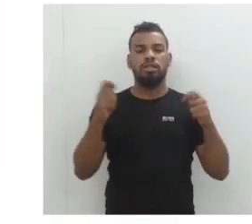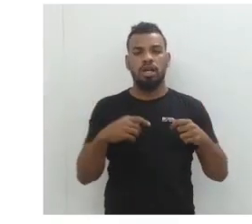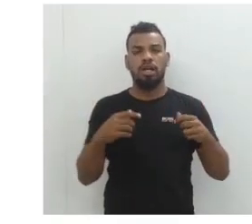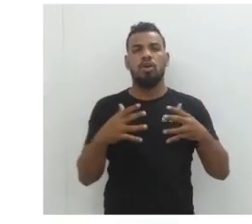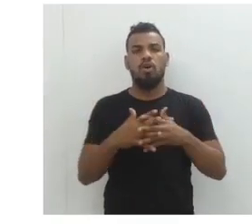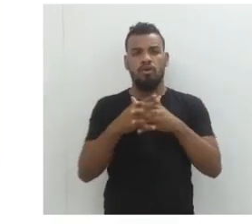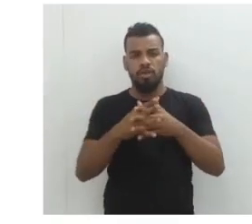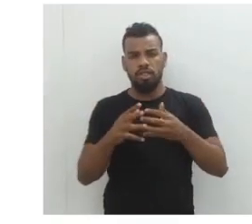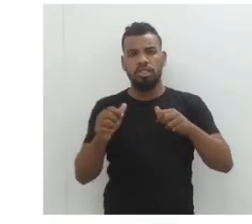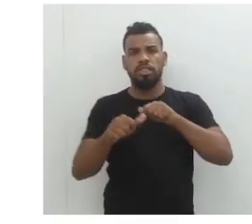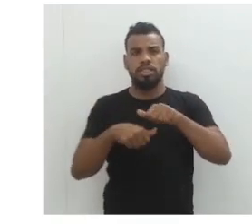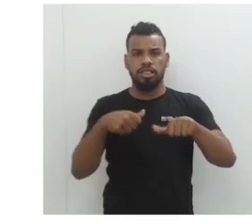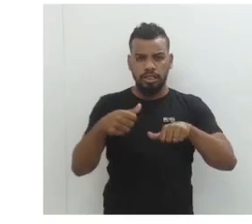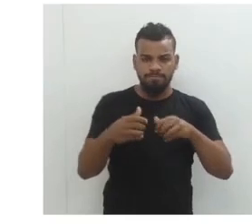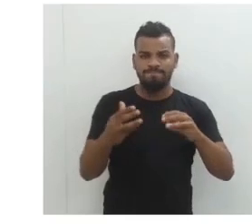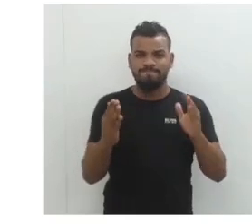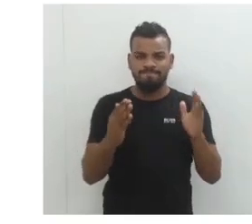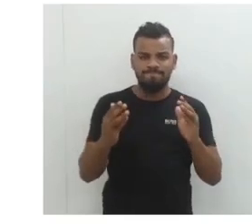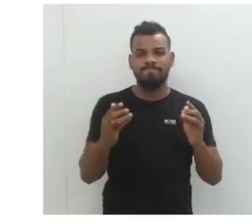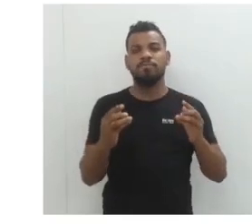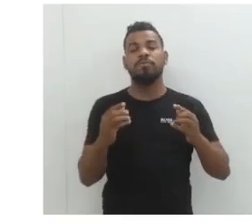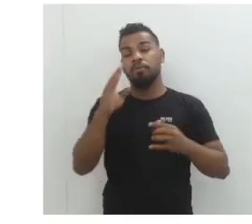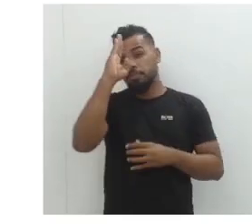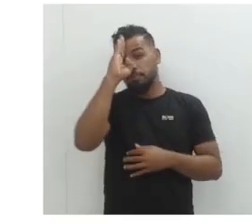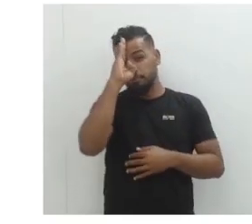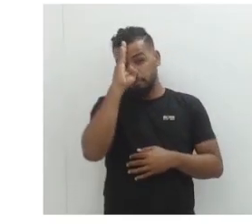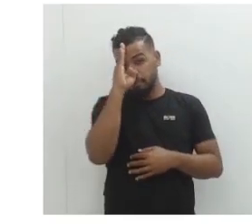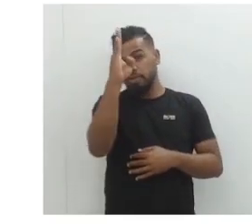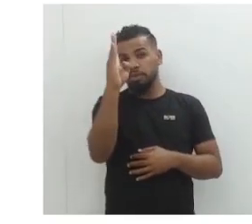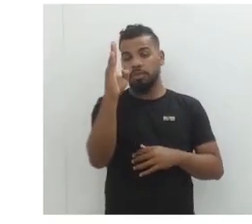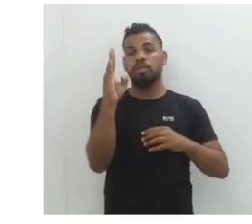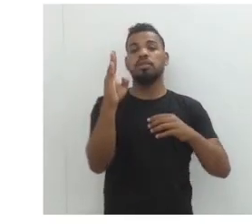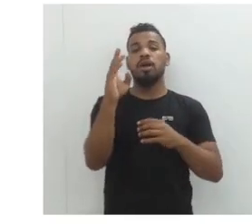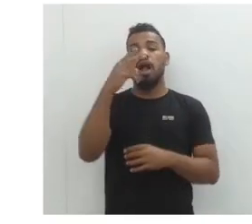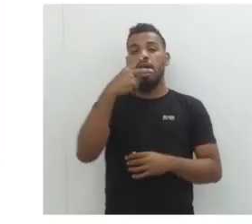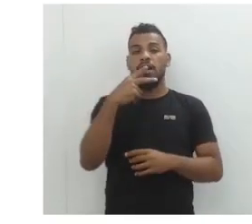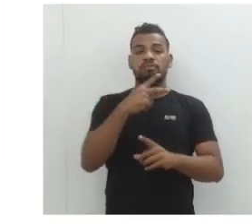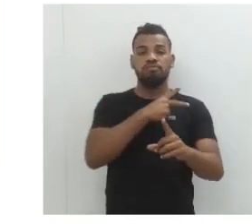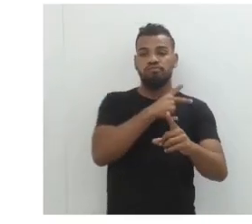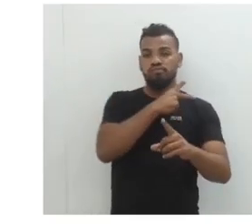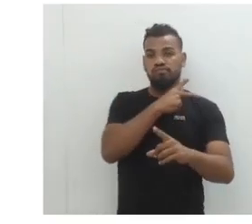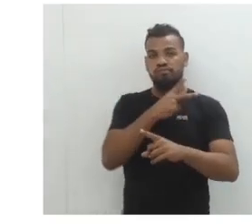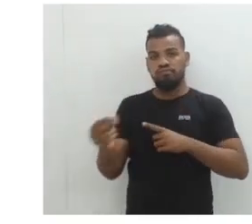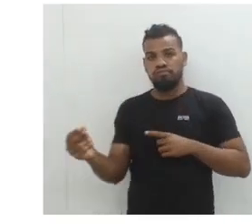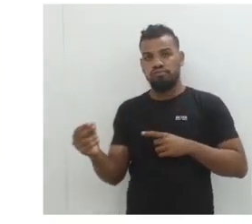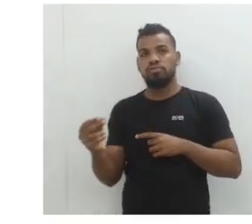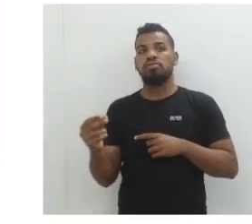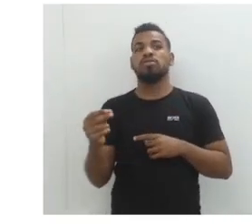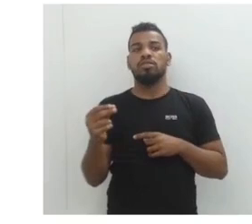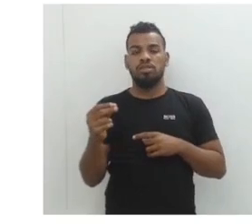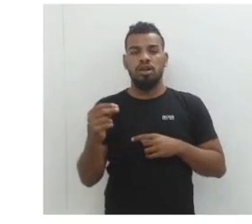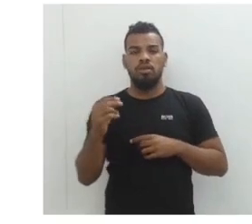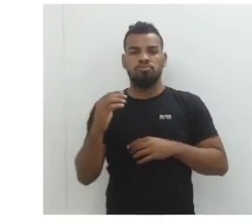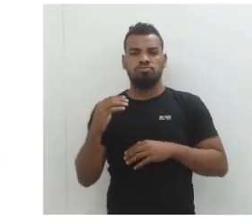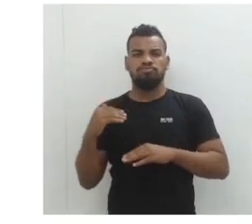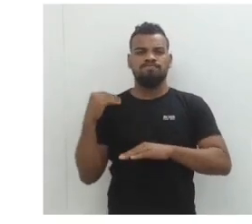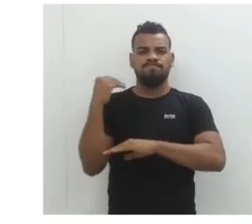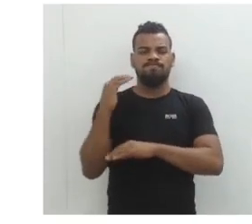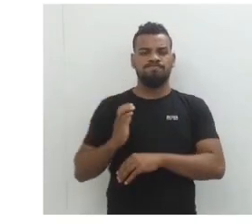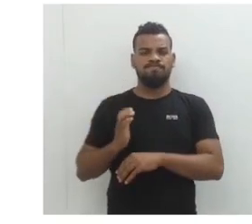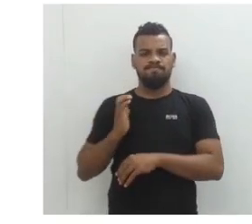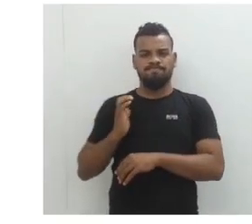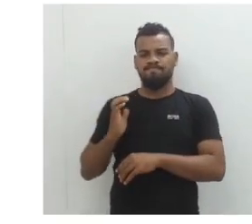as elites nacionais, principalmente com a vitória sobre a oligarquia e a burguesia